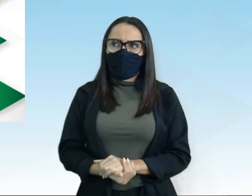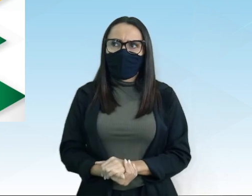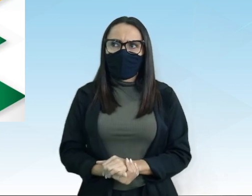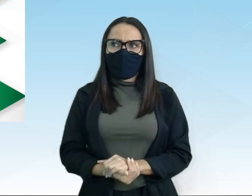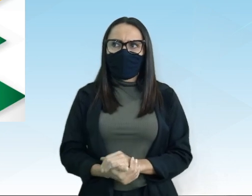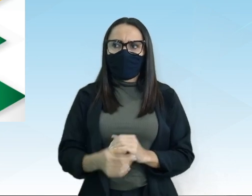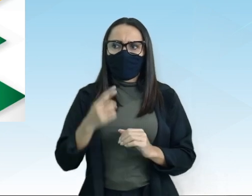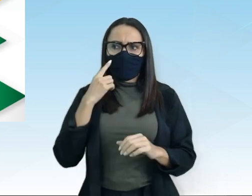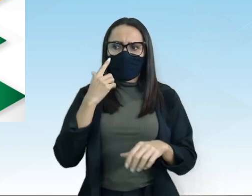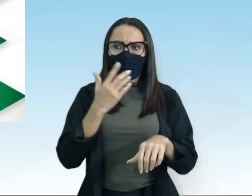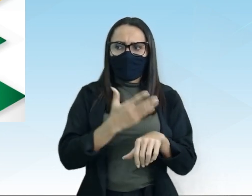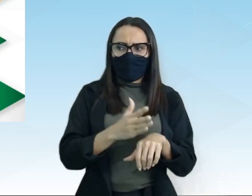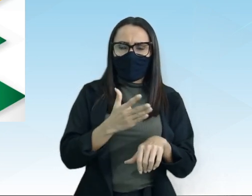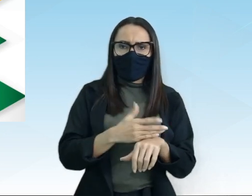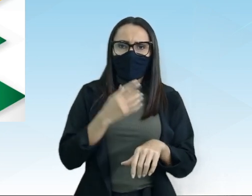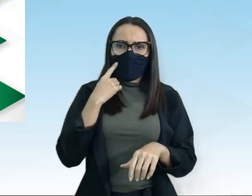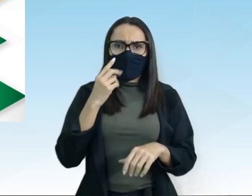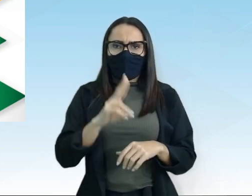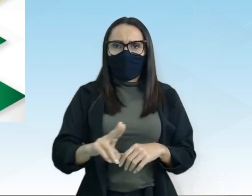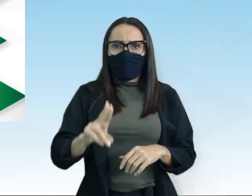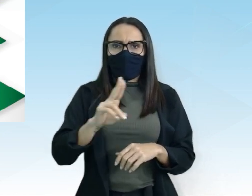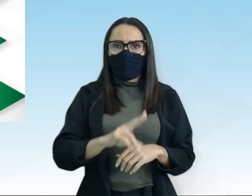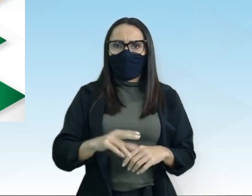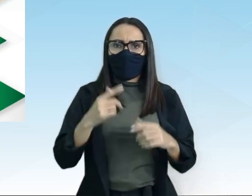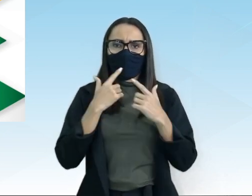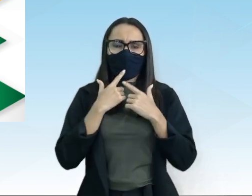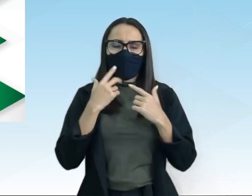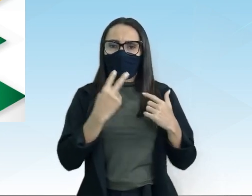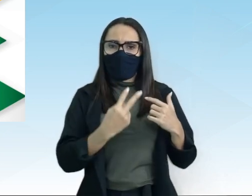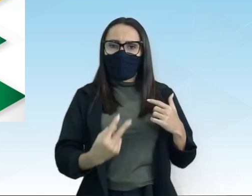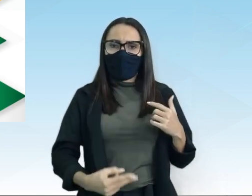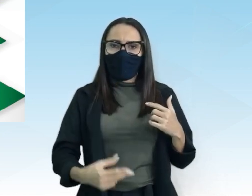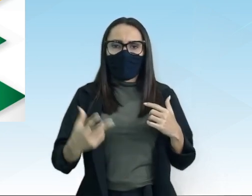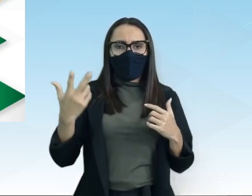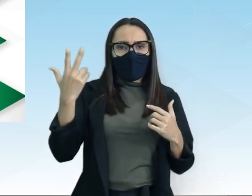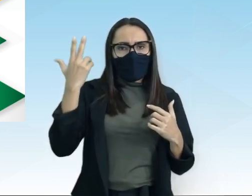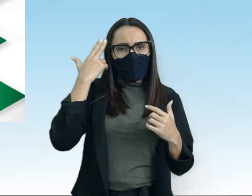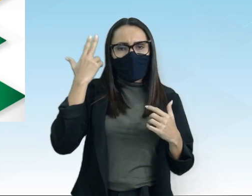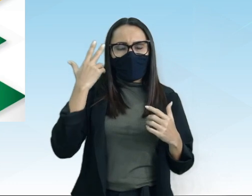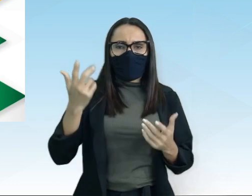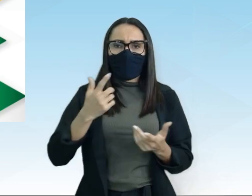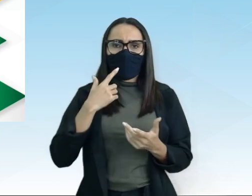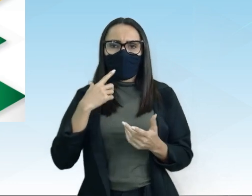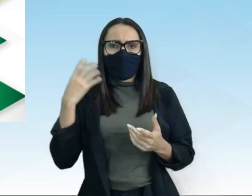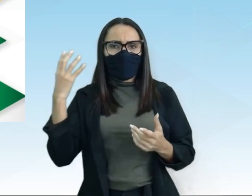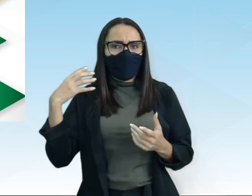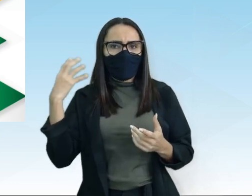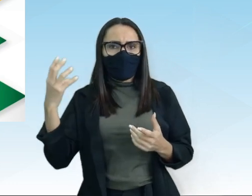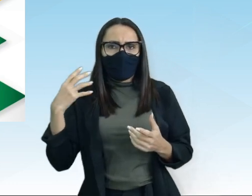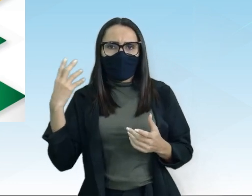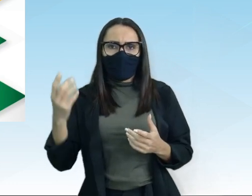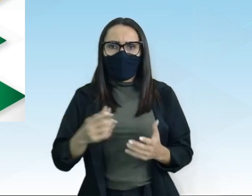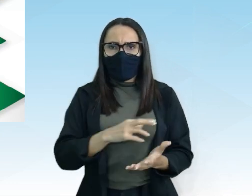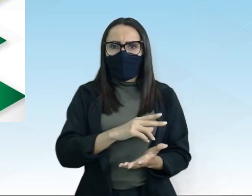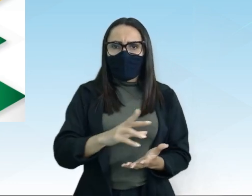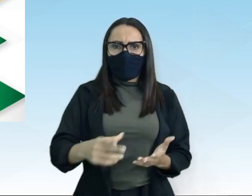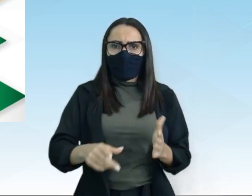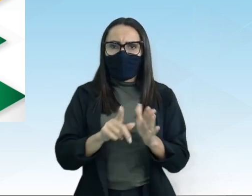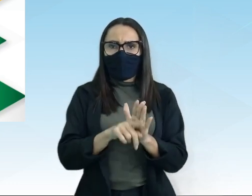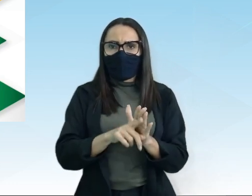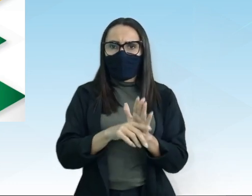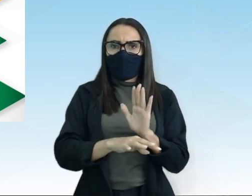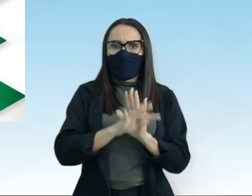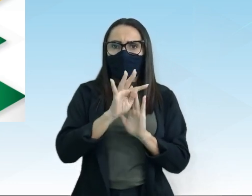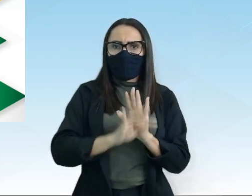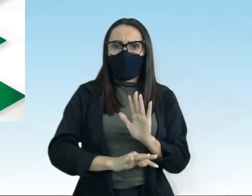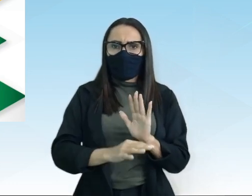a prática de uso da língua natural por meio da produção sonora em diversos gêneros de